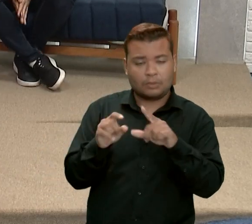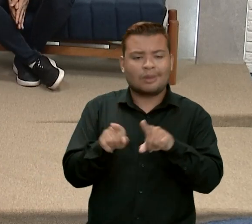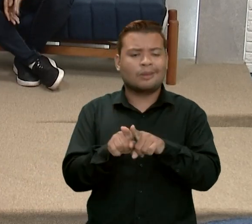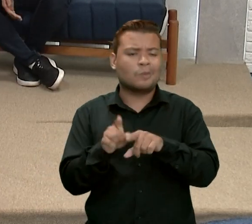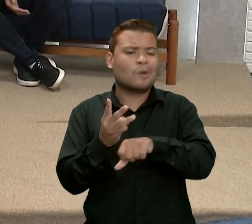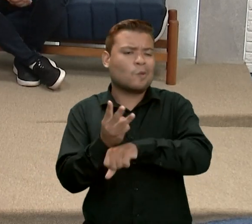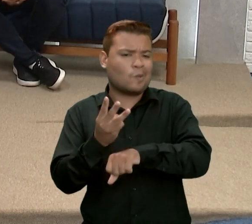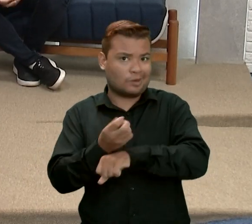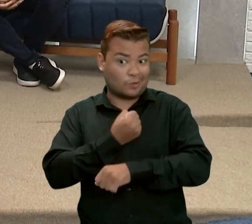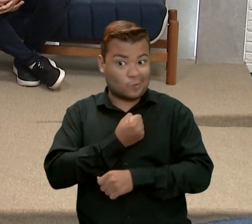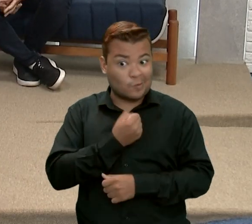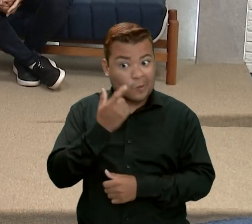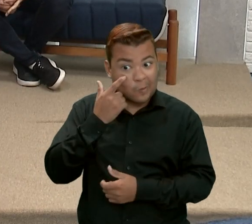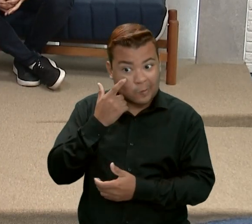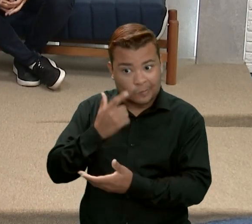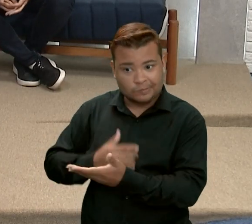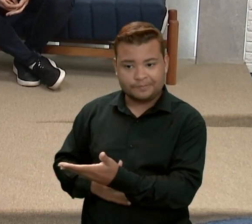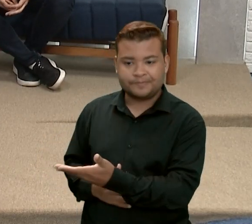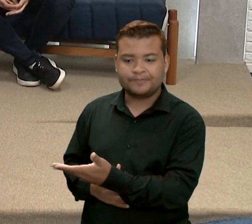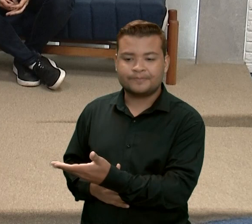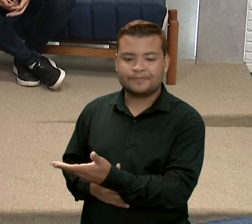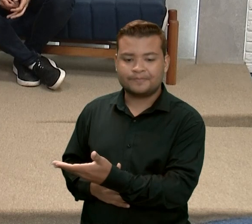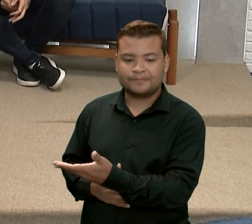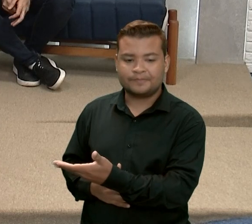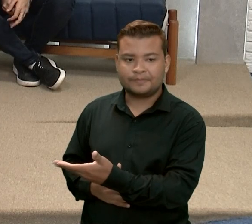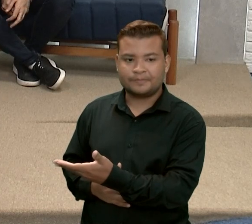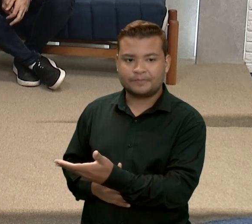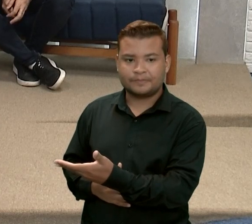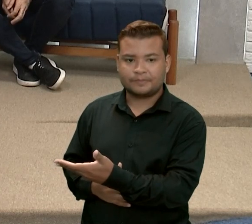WhatsApp. O número é o